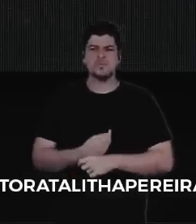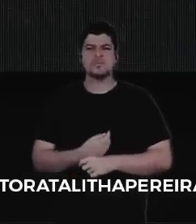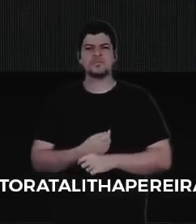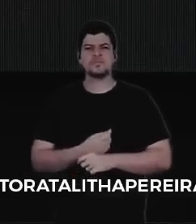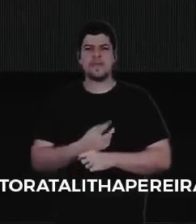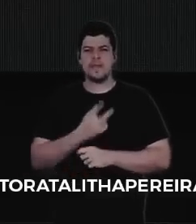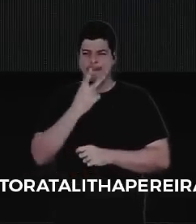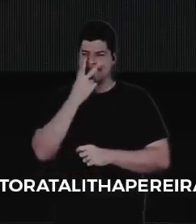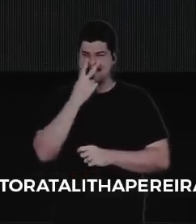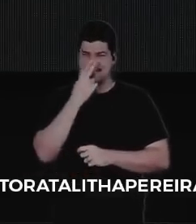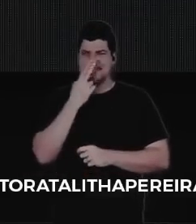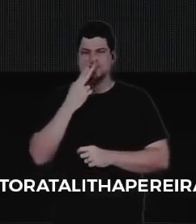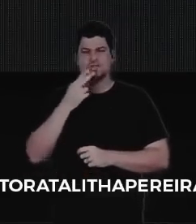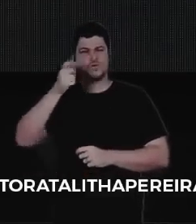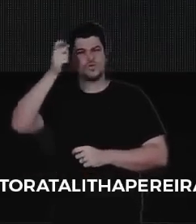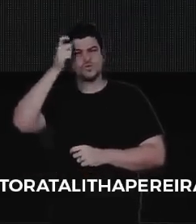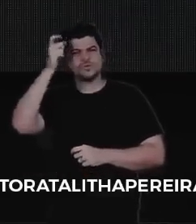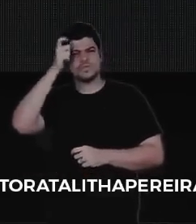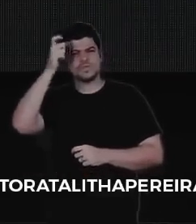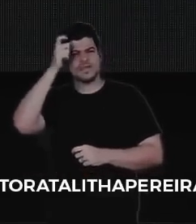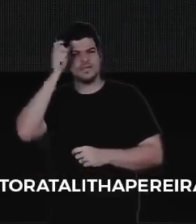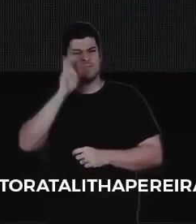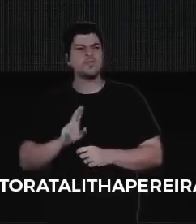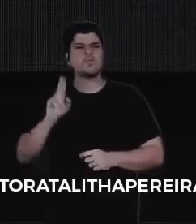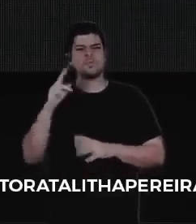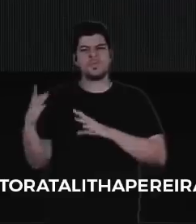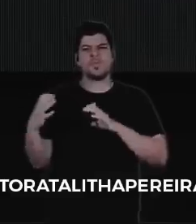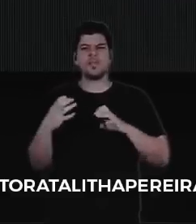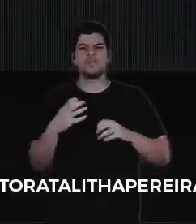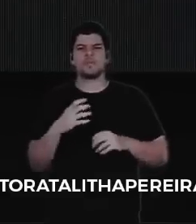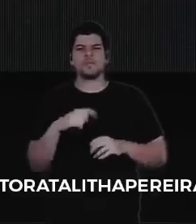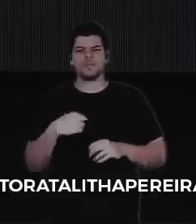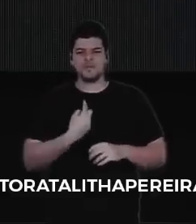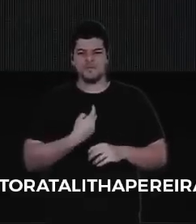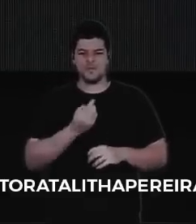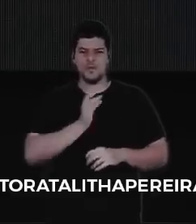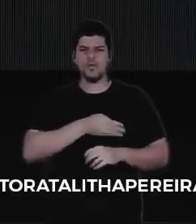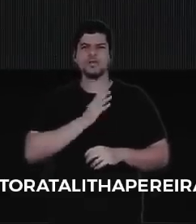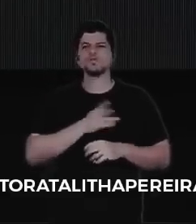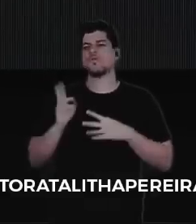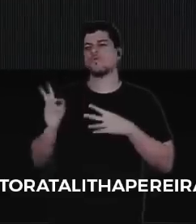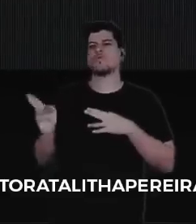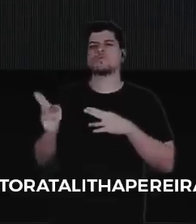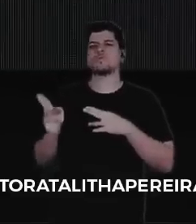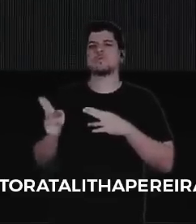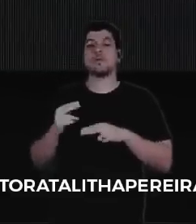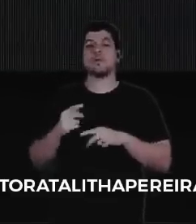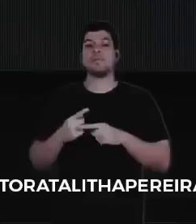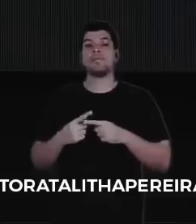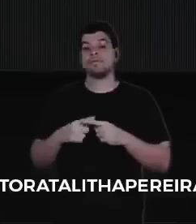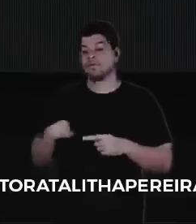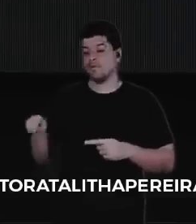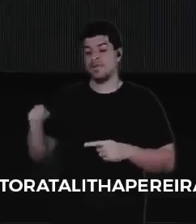é uma arma que o diabo usa contra a nossa vida. Ele tenta desenvolver isso no nosso coração, até porque o diabo foi ingrato.